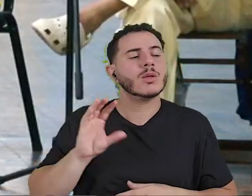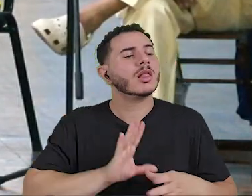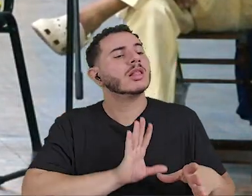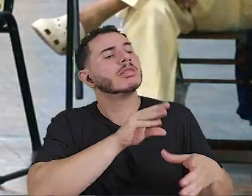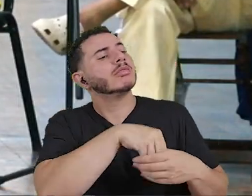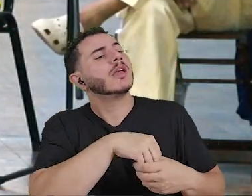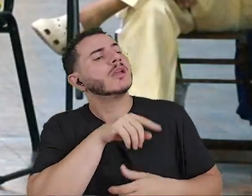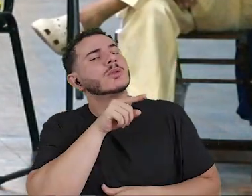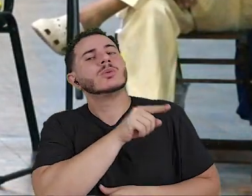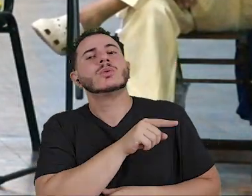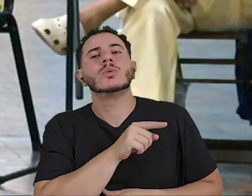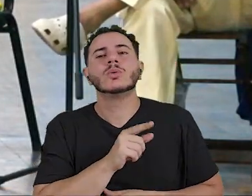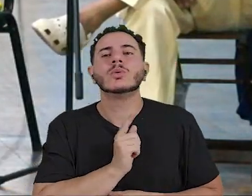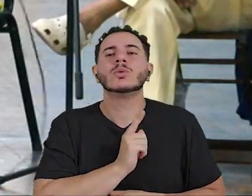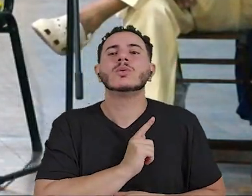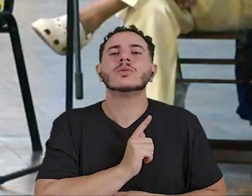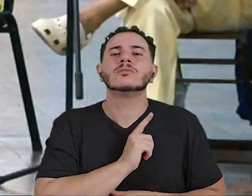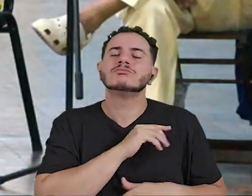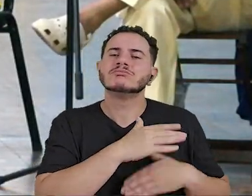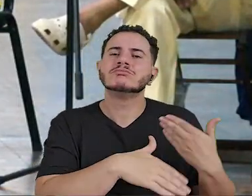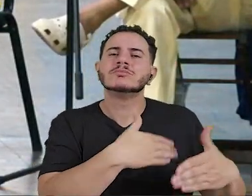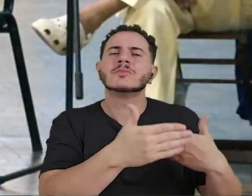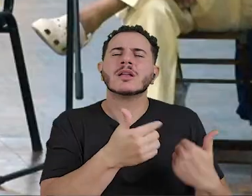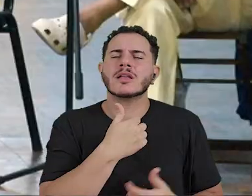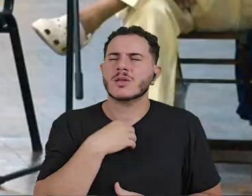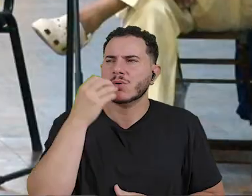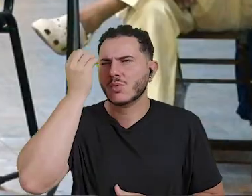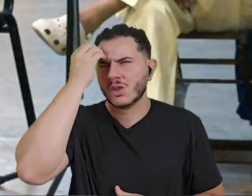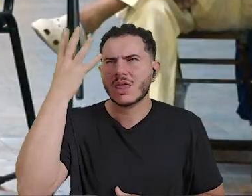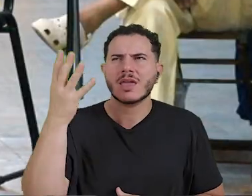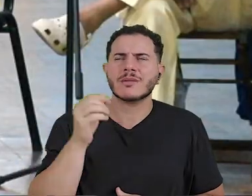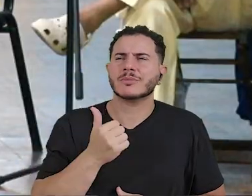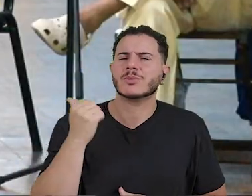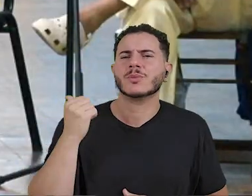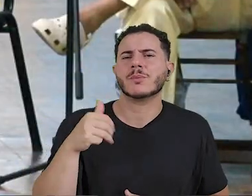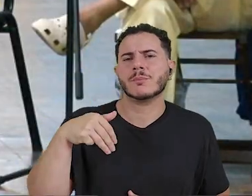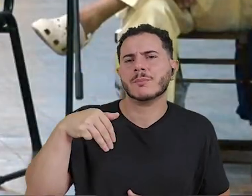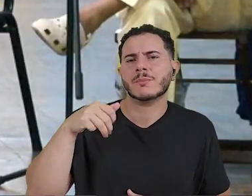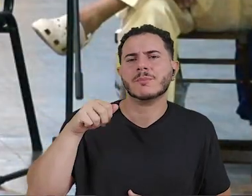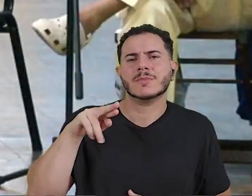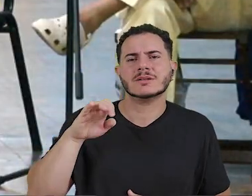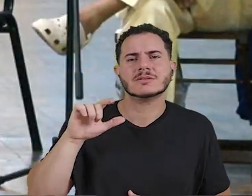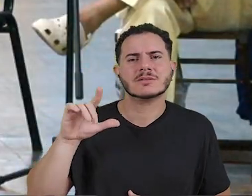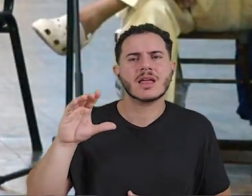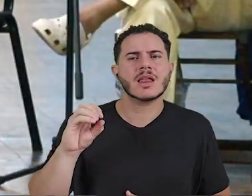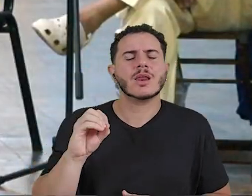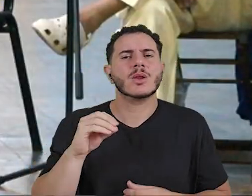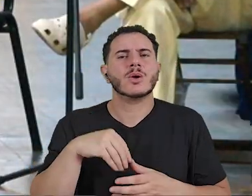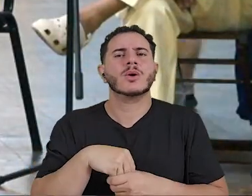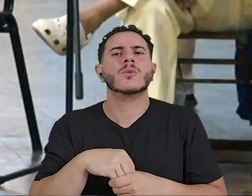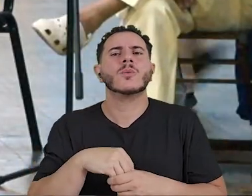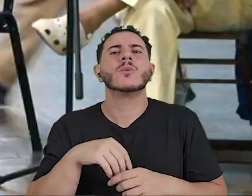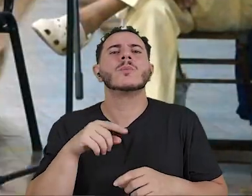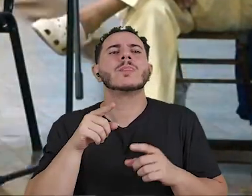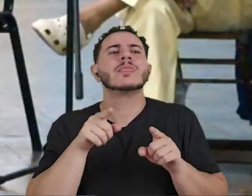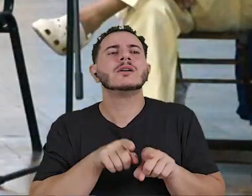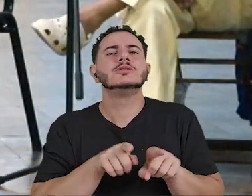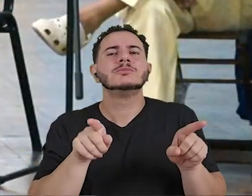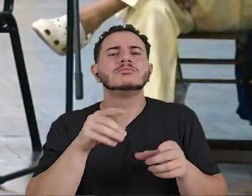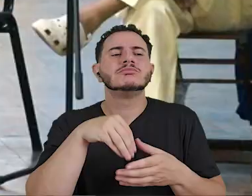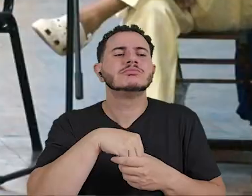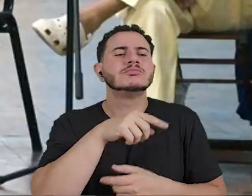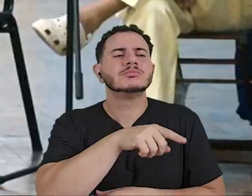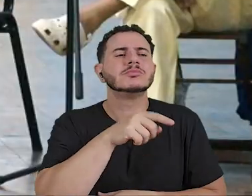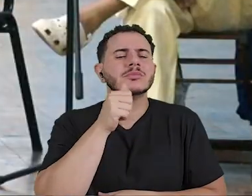dentro, aquele amor. Eu me lembro que estava Marcelo, Tourou, as gêmeas, não era Maíra Moreno, era as